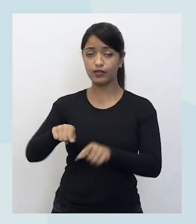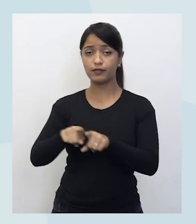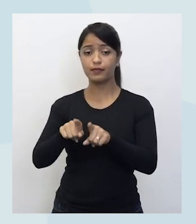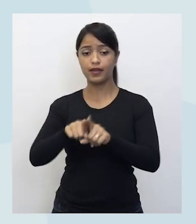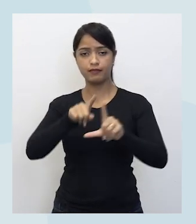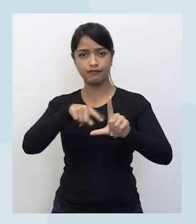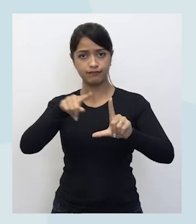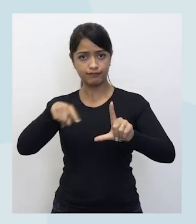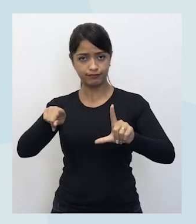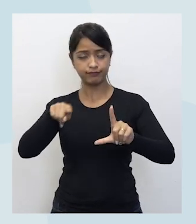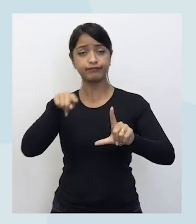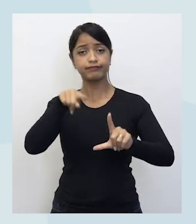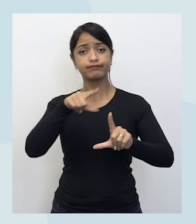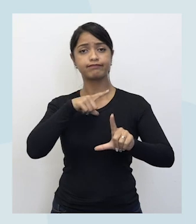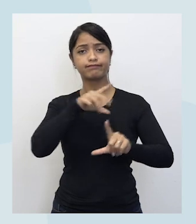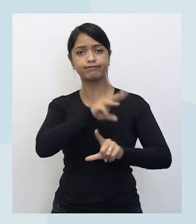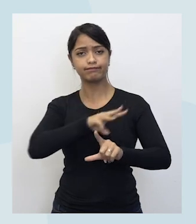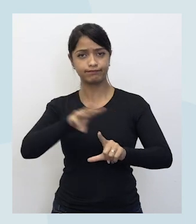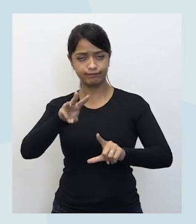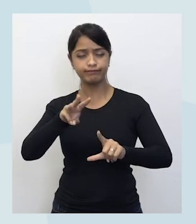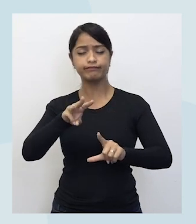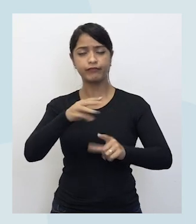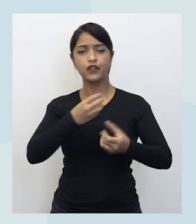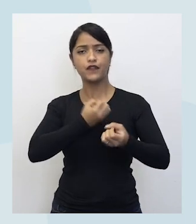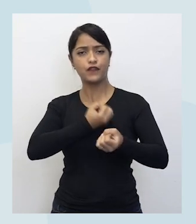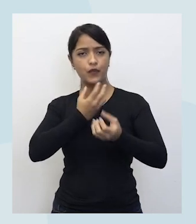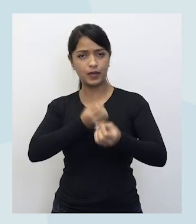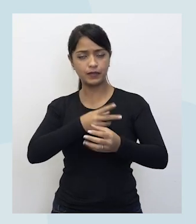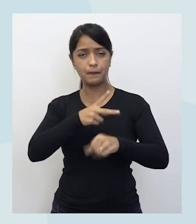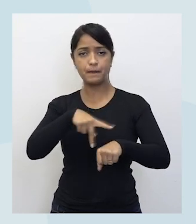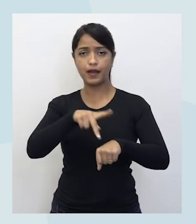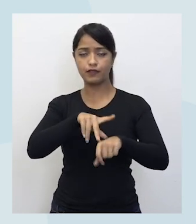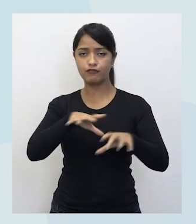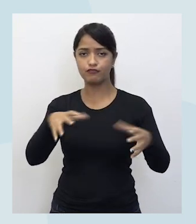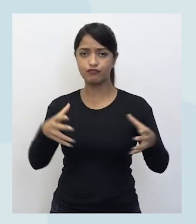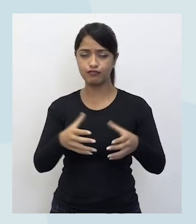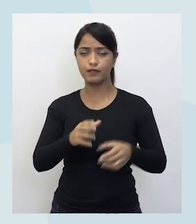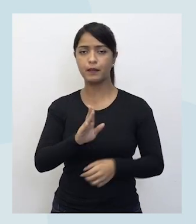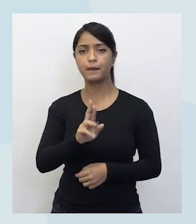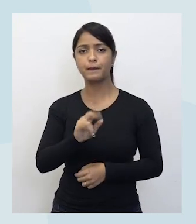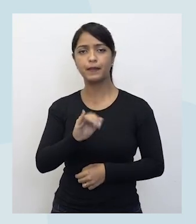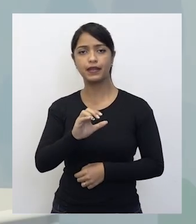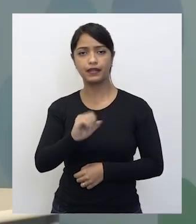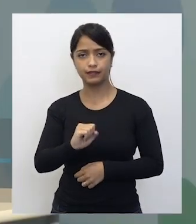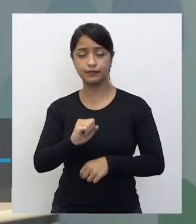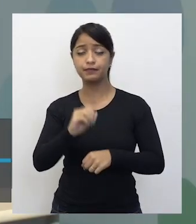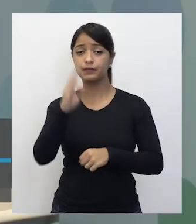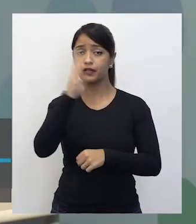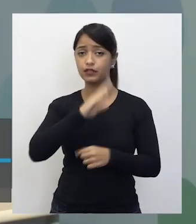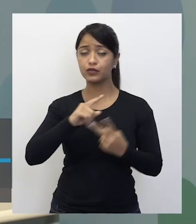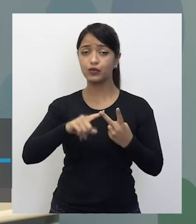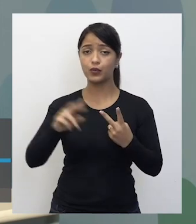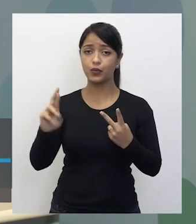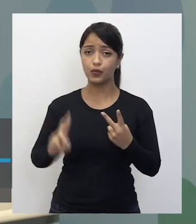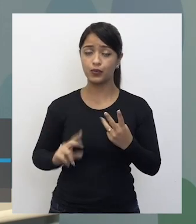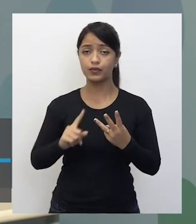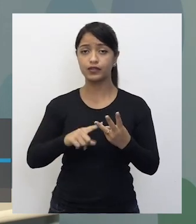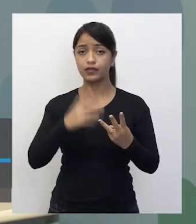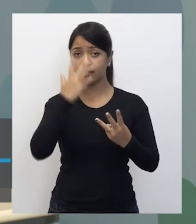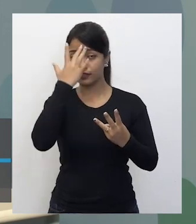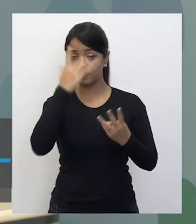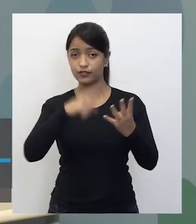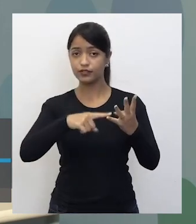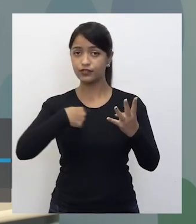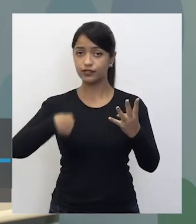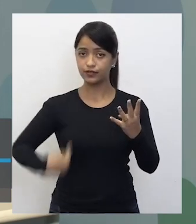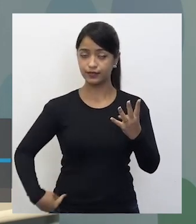traz também dados dos países membros aí dos BRICS, o Brasil, a Rússia, a Índia, a China e a